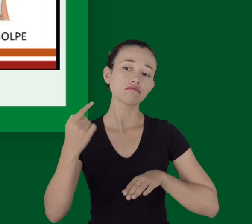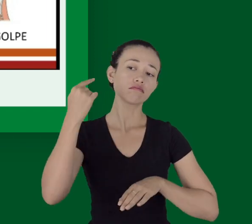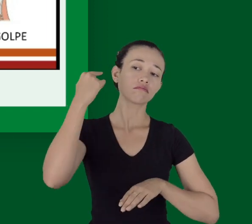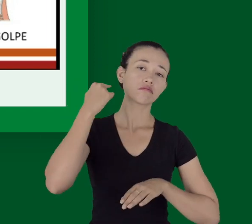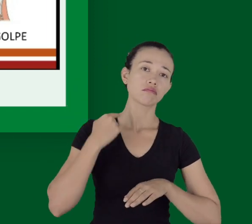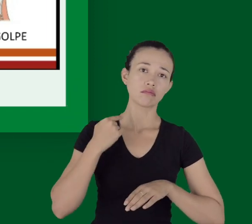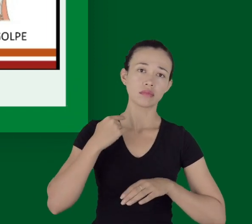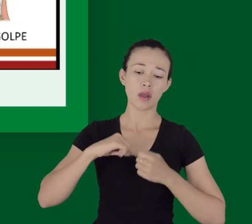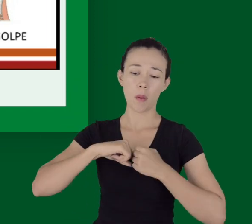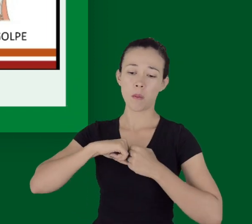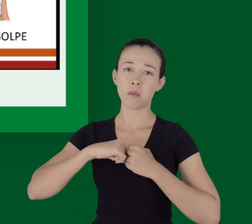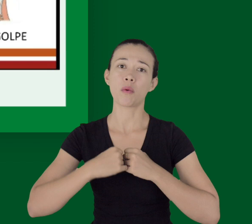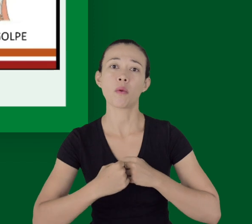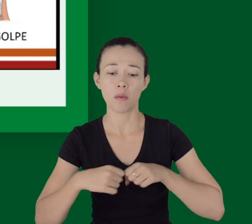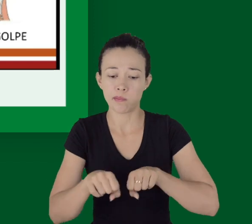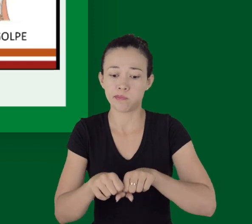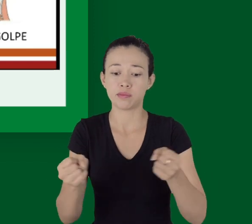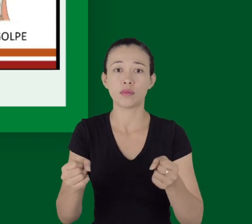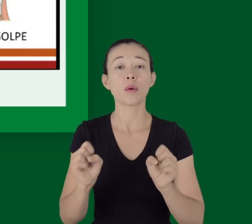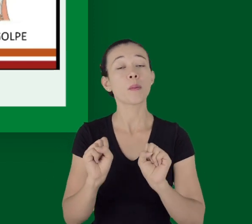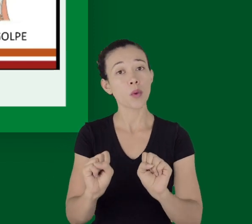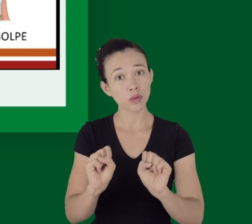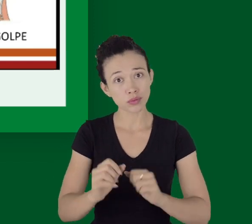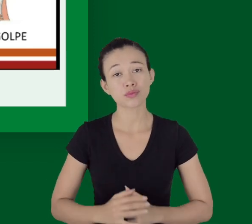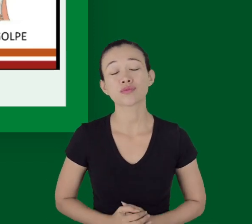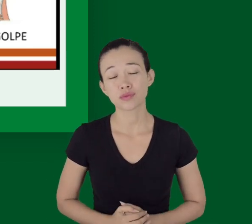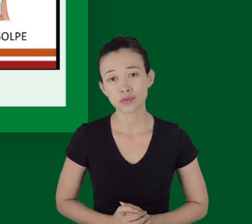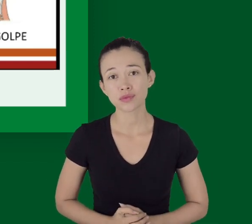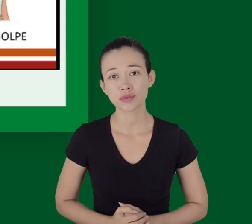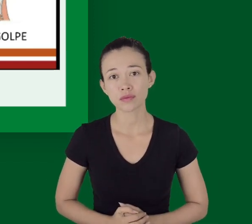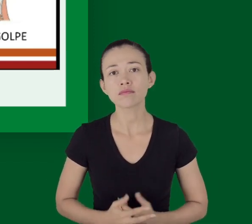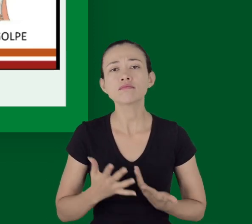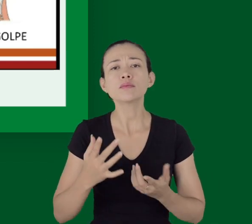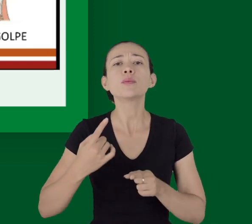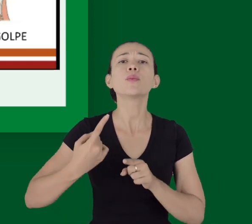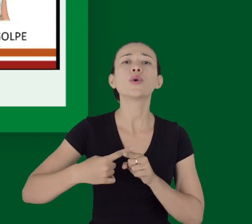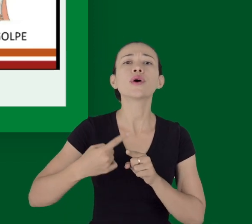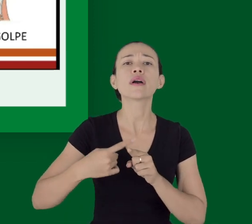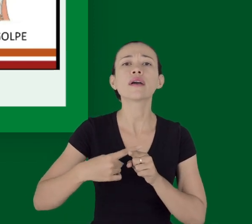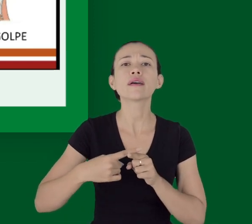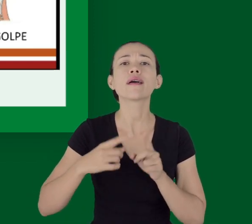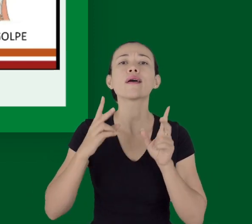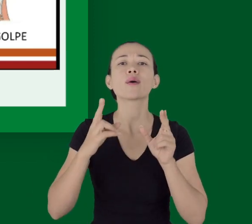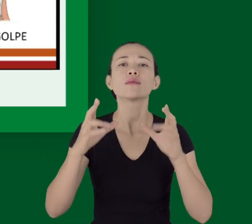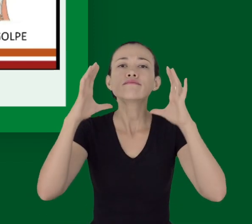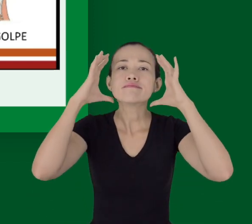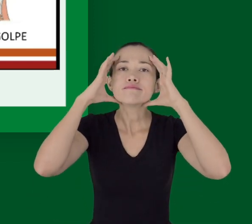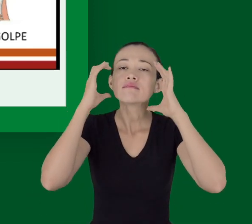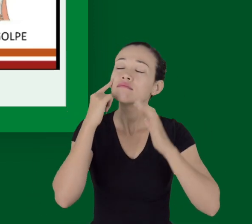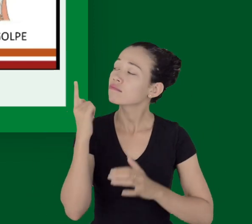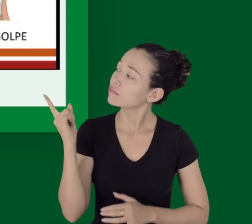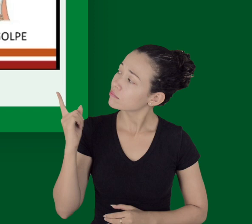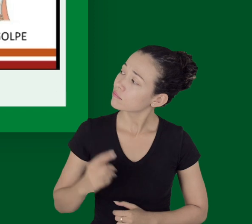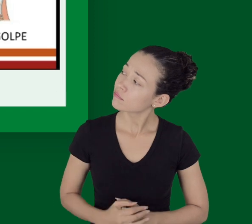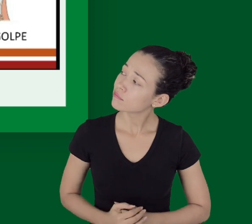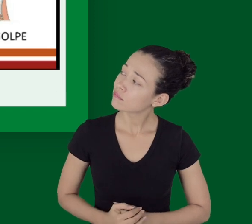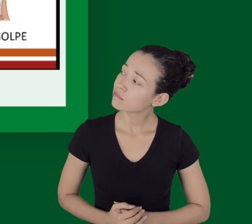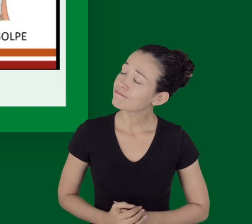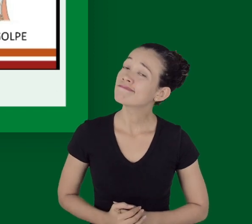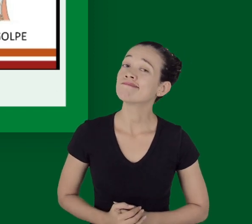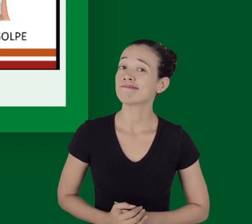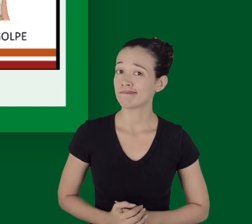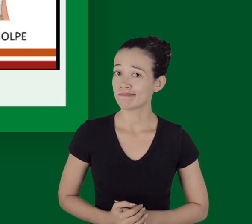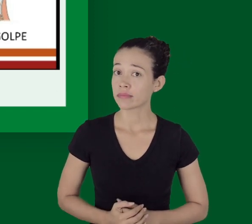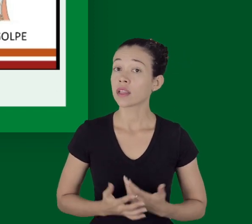tem um evento ocorrendo contralateral. Então, isso precisa ser muito bem